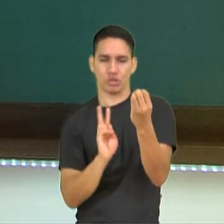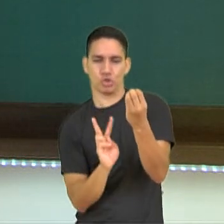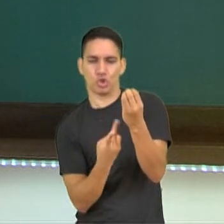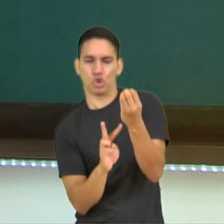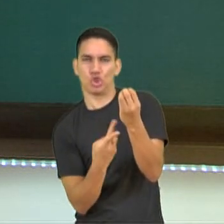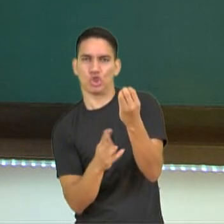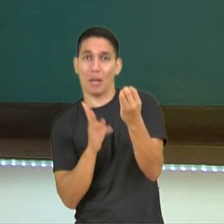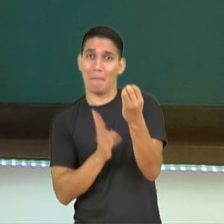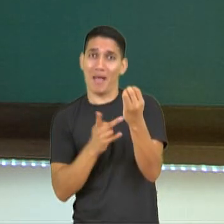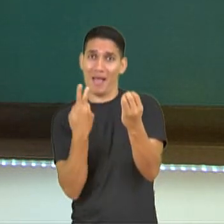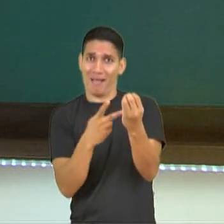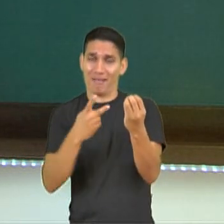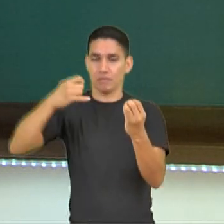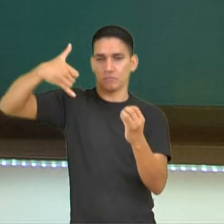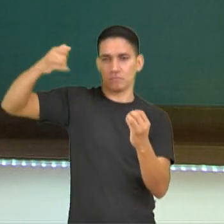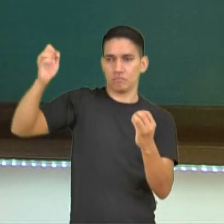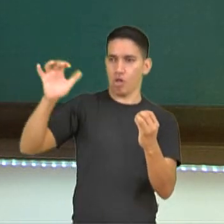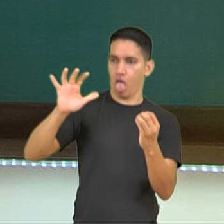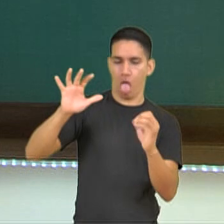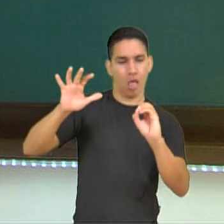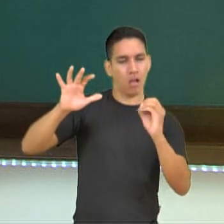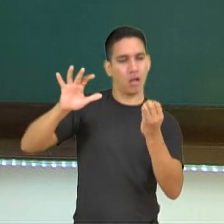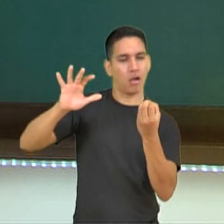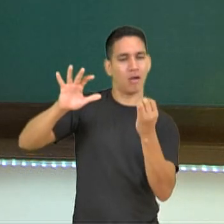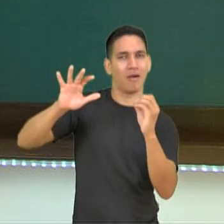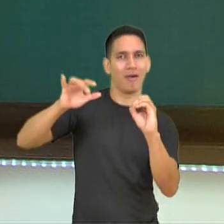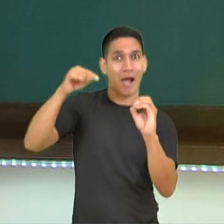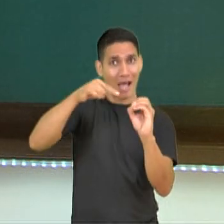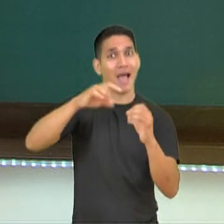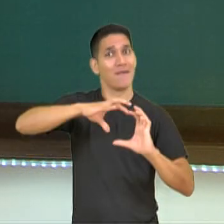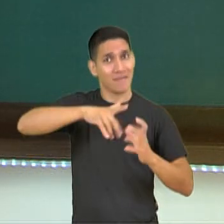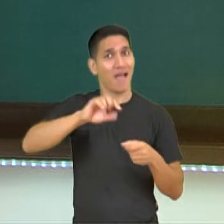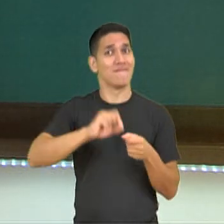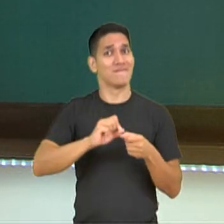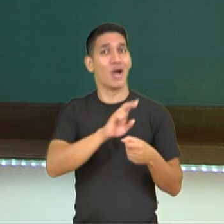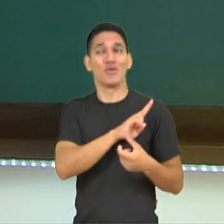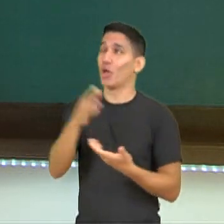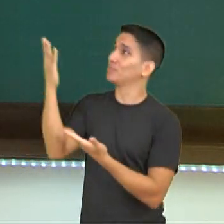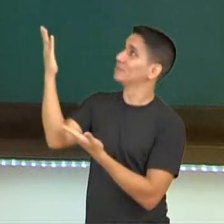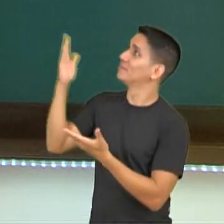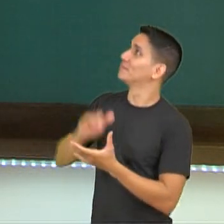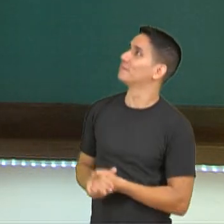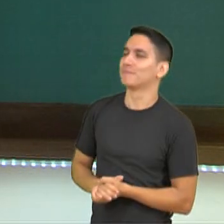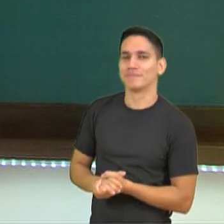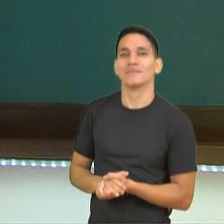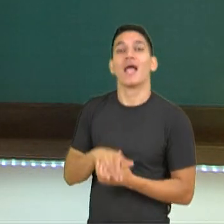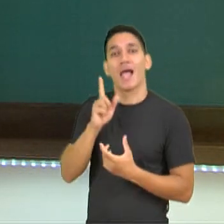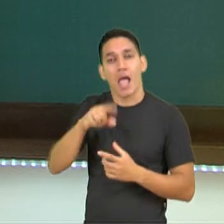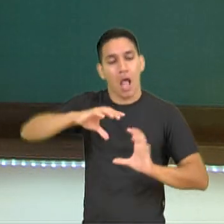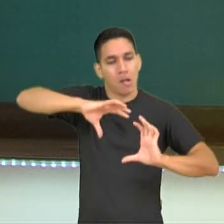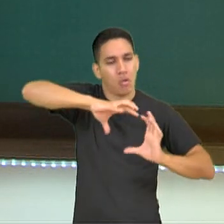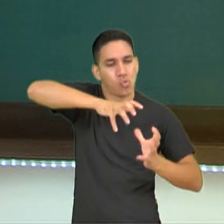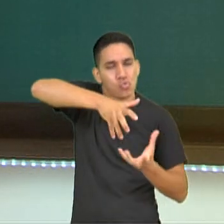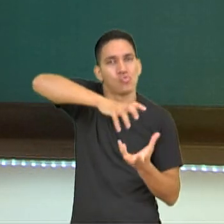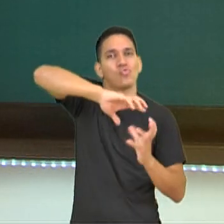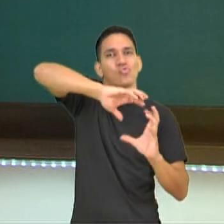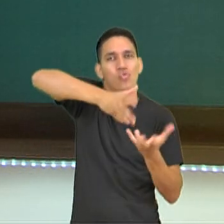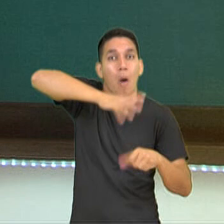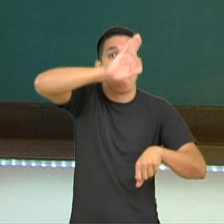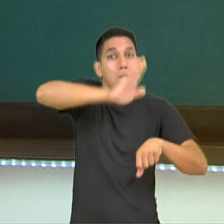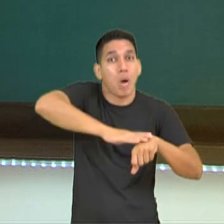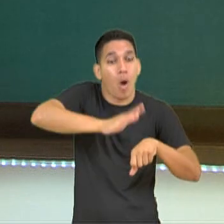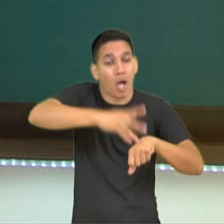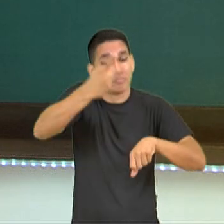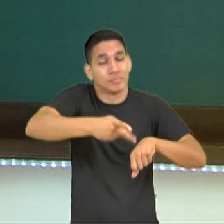mesmo. A Terra faz esse movimento, que é chamado de rotação, girar em torno do